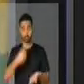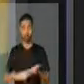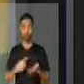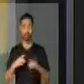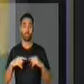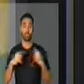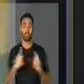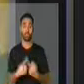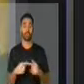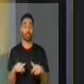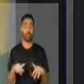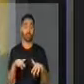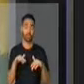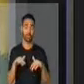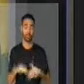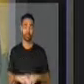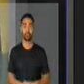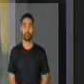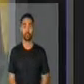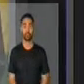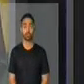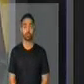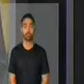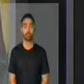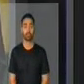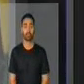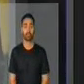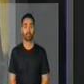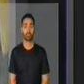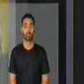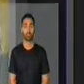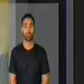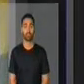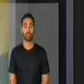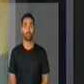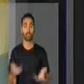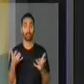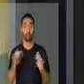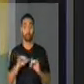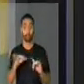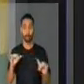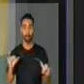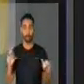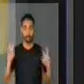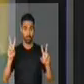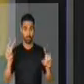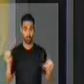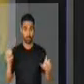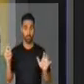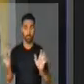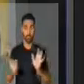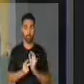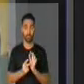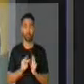realizasse esta sessão. Eu quero dizer que esse tema é de muita